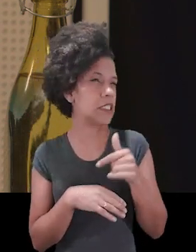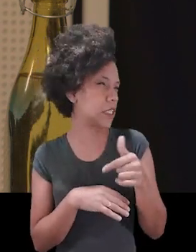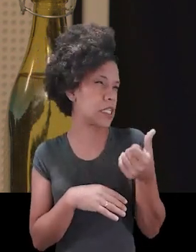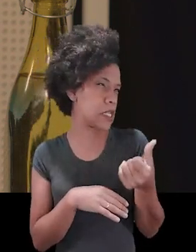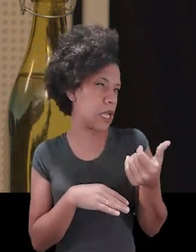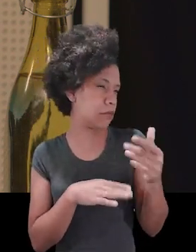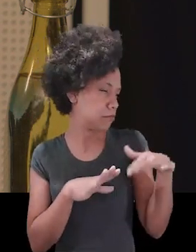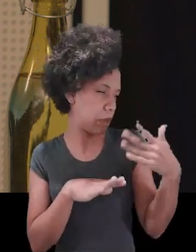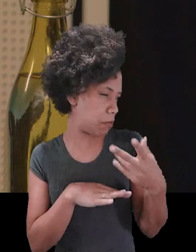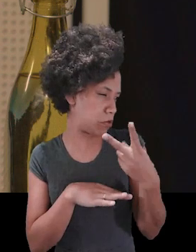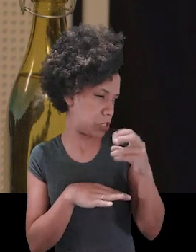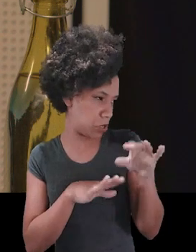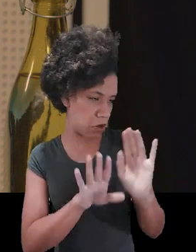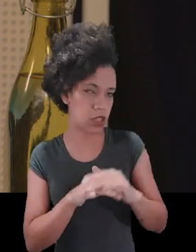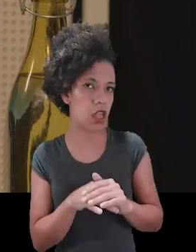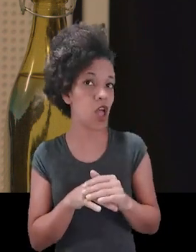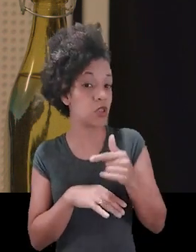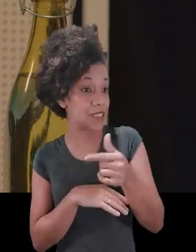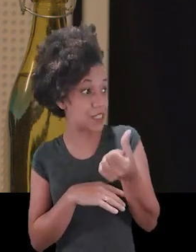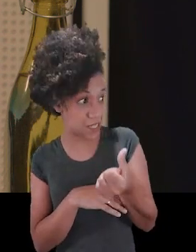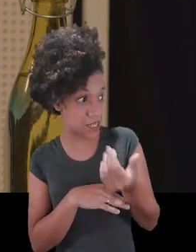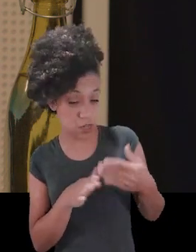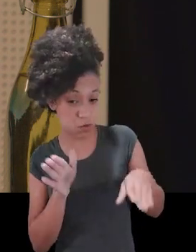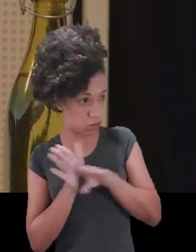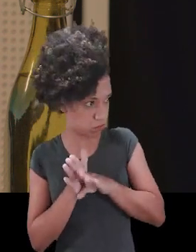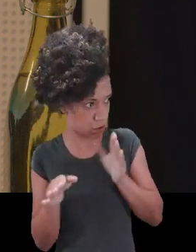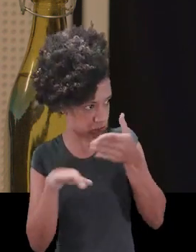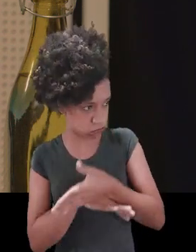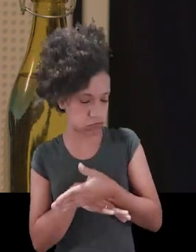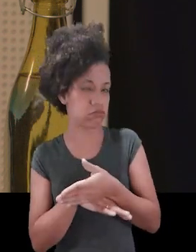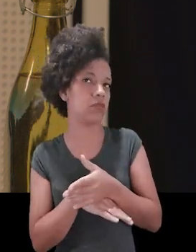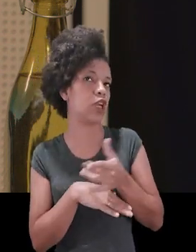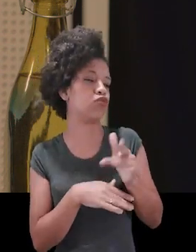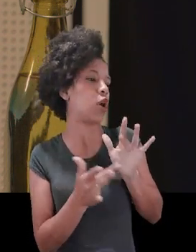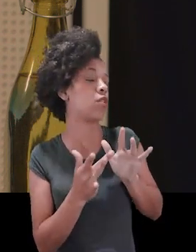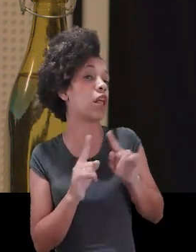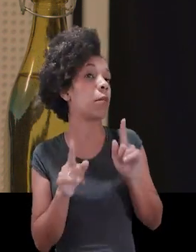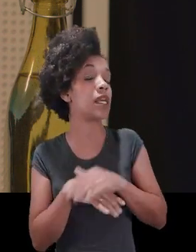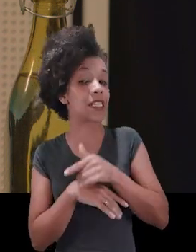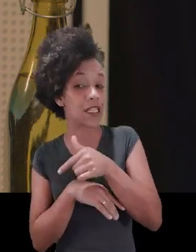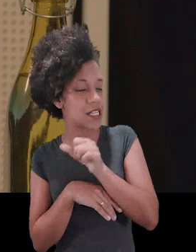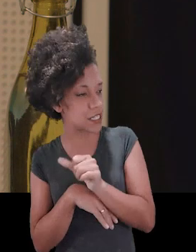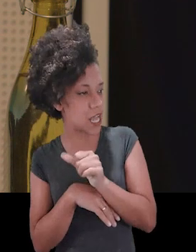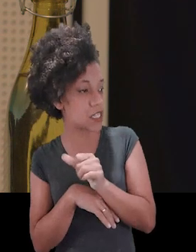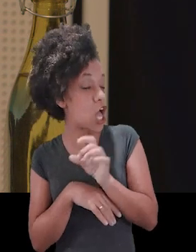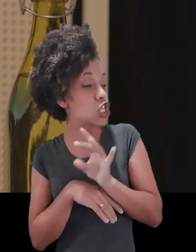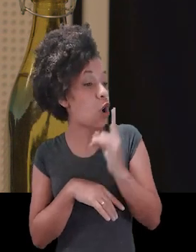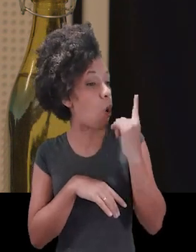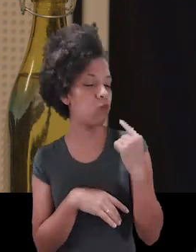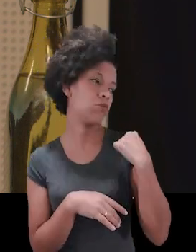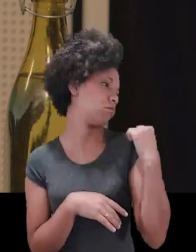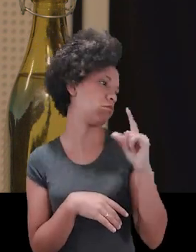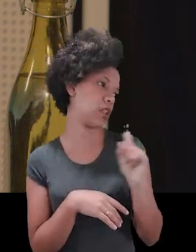tantos dos 76 que entraram comigo que os outros mulher cabelo tendo muito contato mas não 76 cantar comigo só um